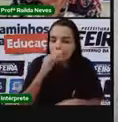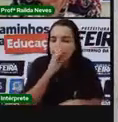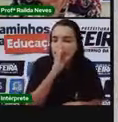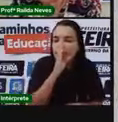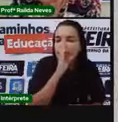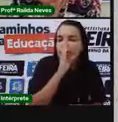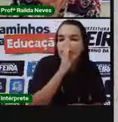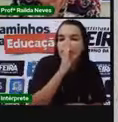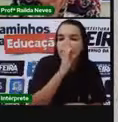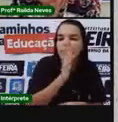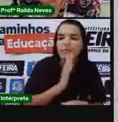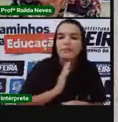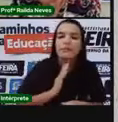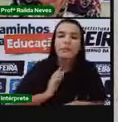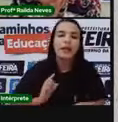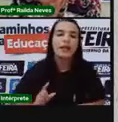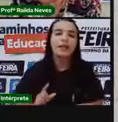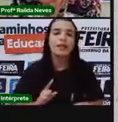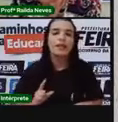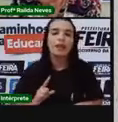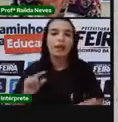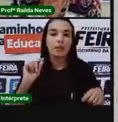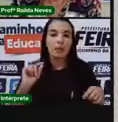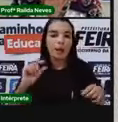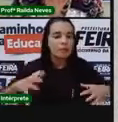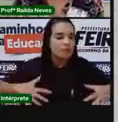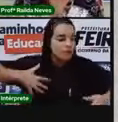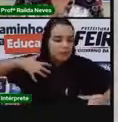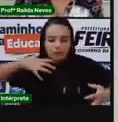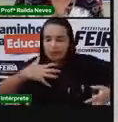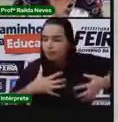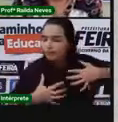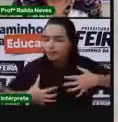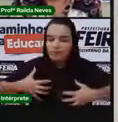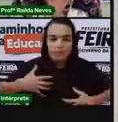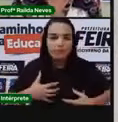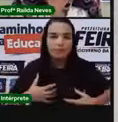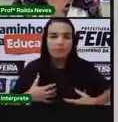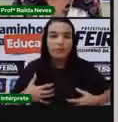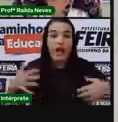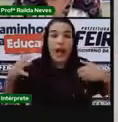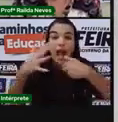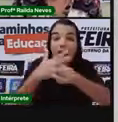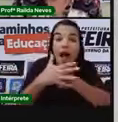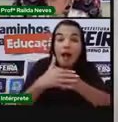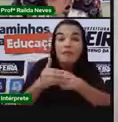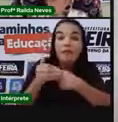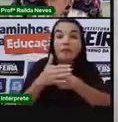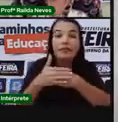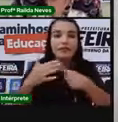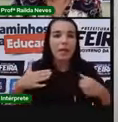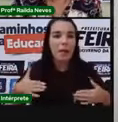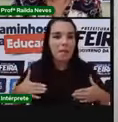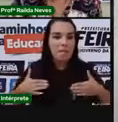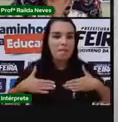silenciosamente, uma revolução acontece. Afeto é a minha valentia, minha